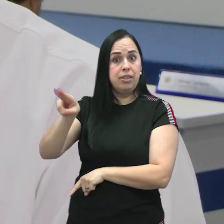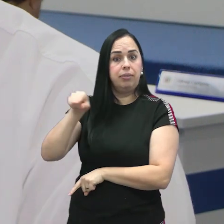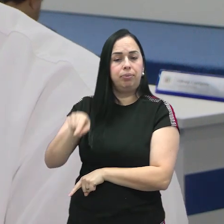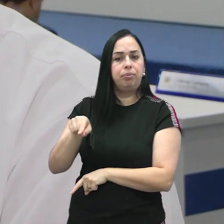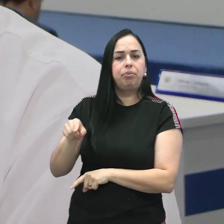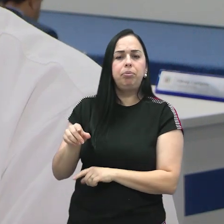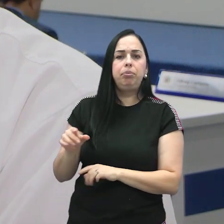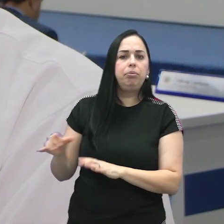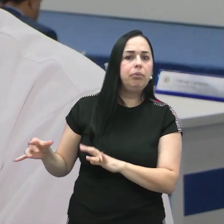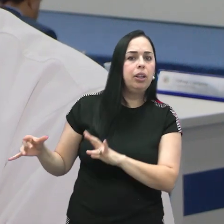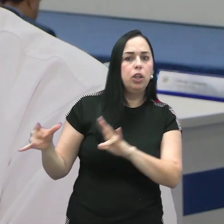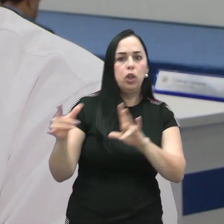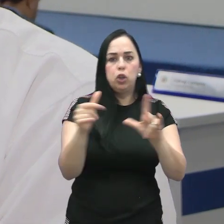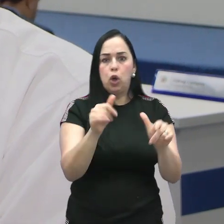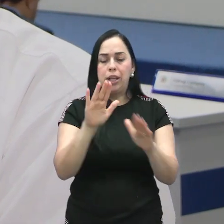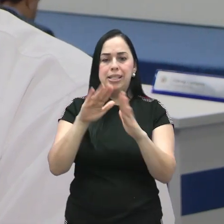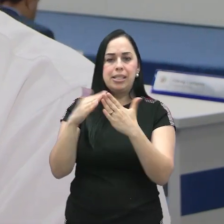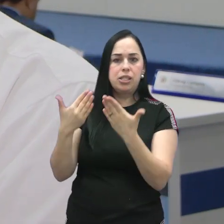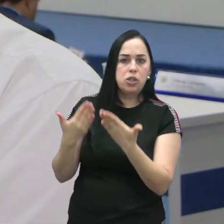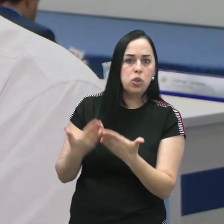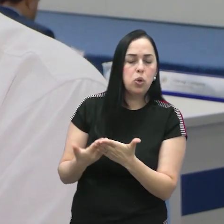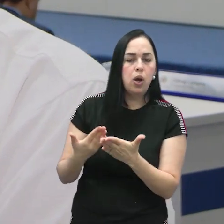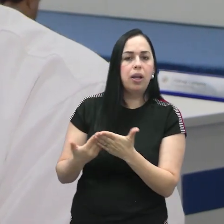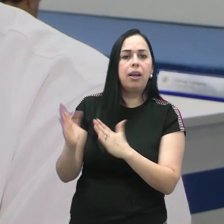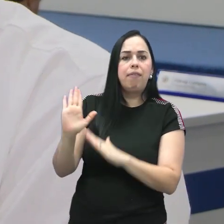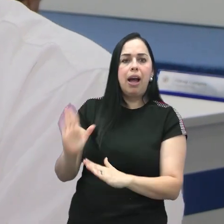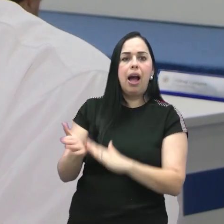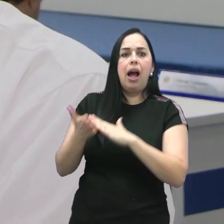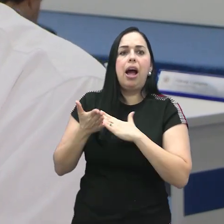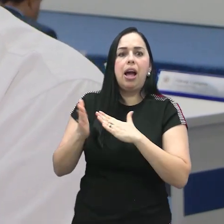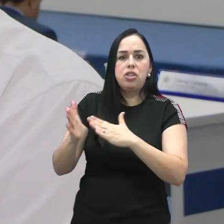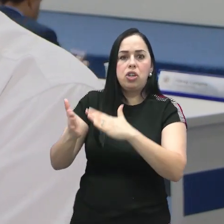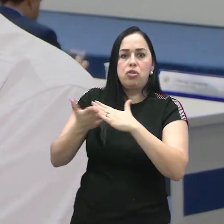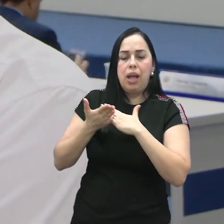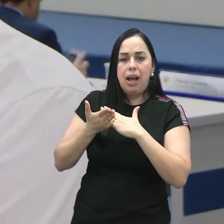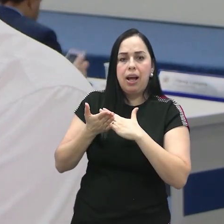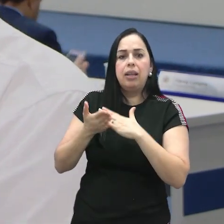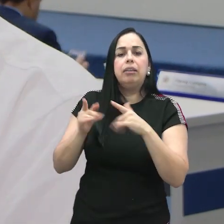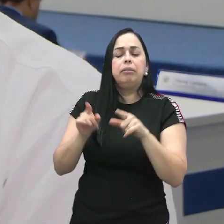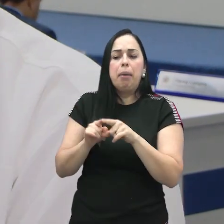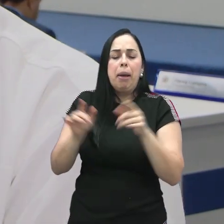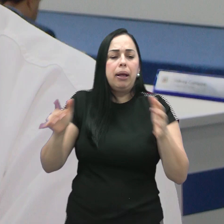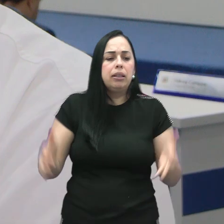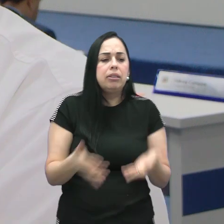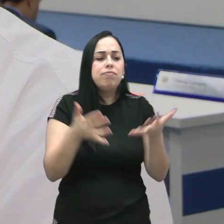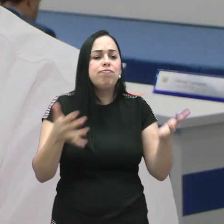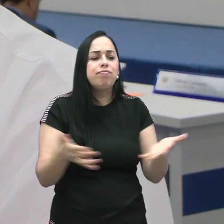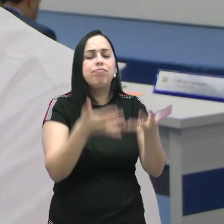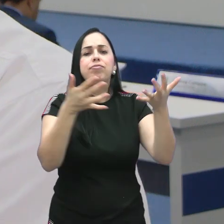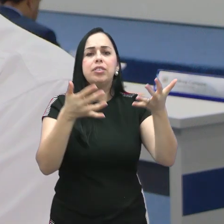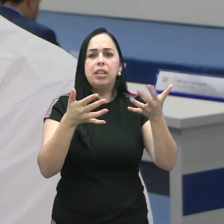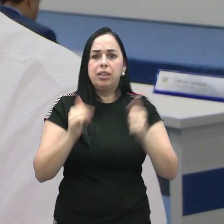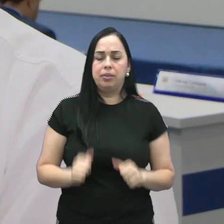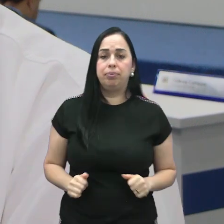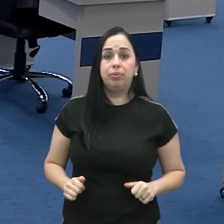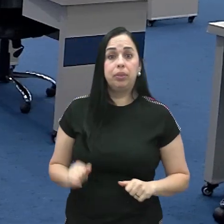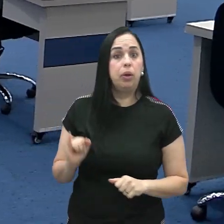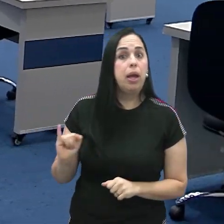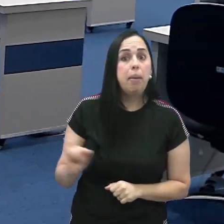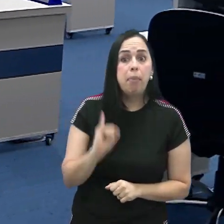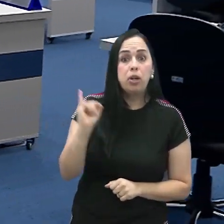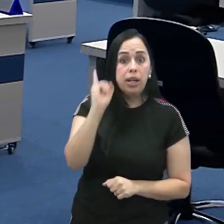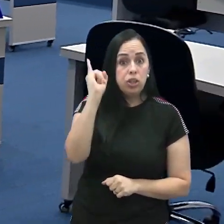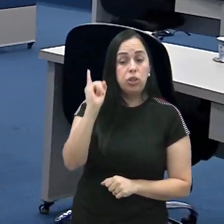né, todas as escolas que vão ajudar nessa capacitação também, a motivar, a desenvolver.